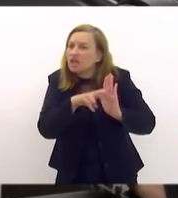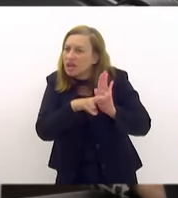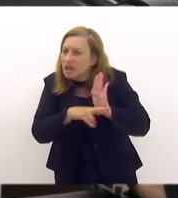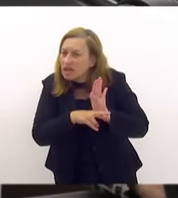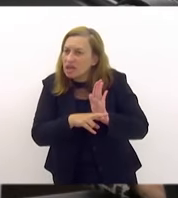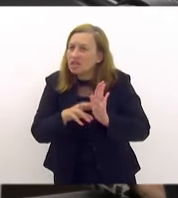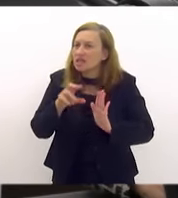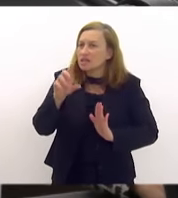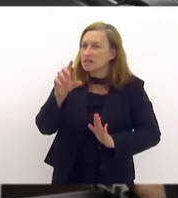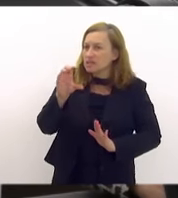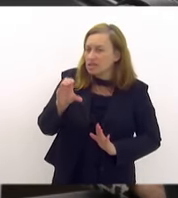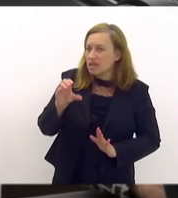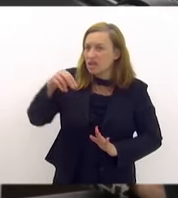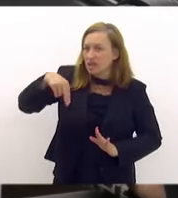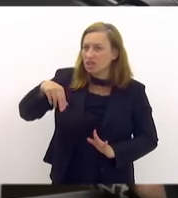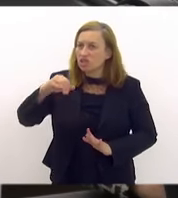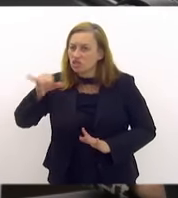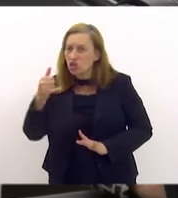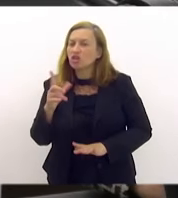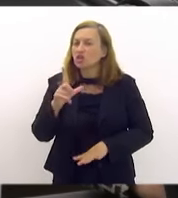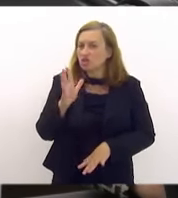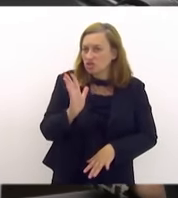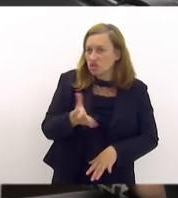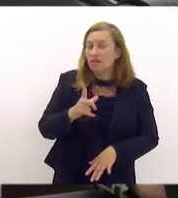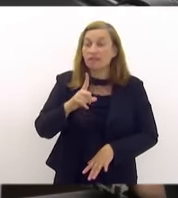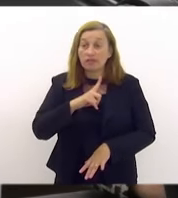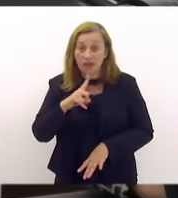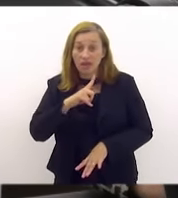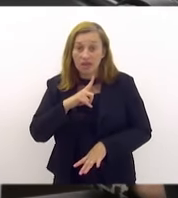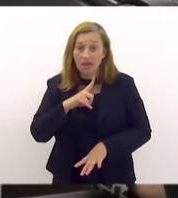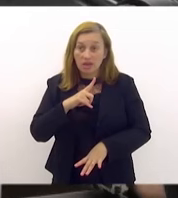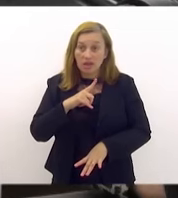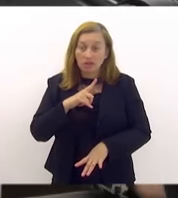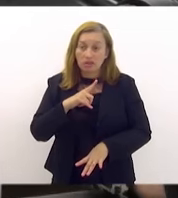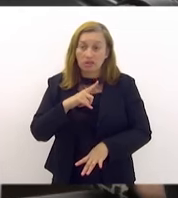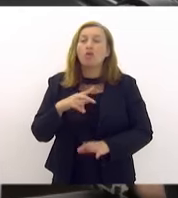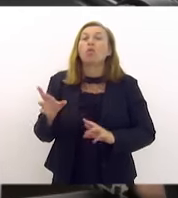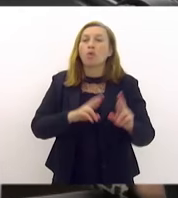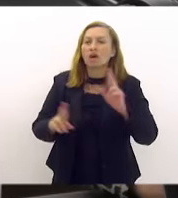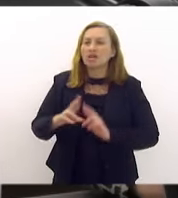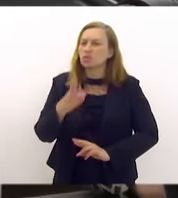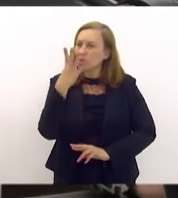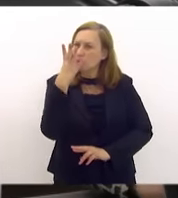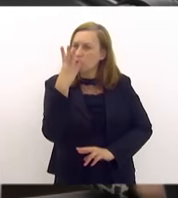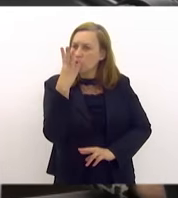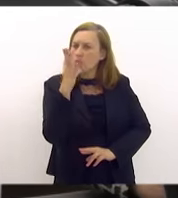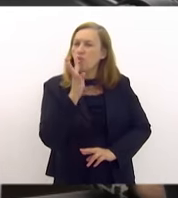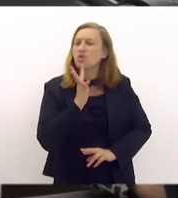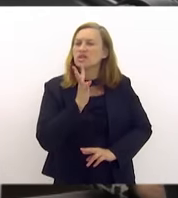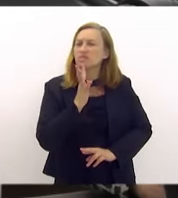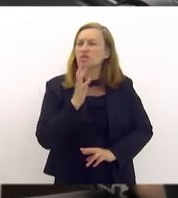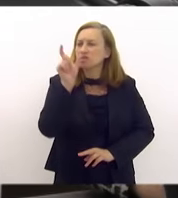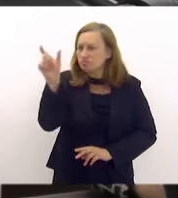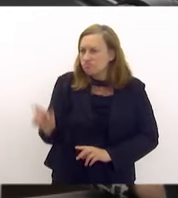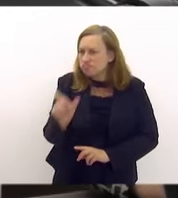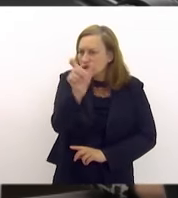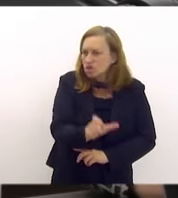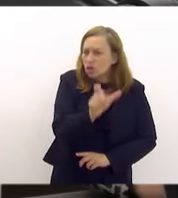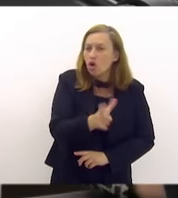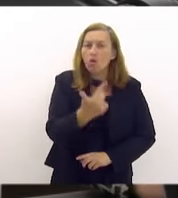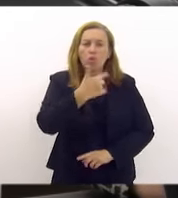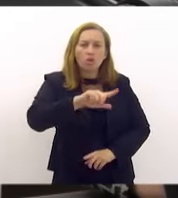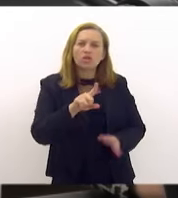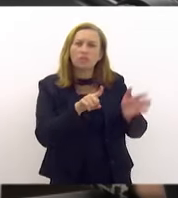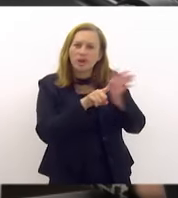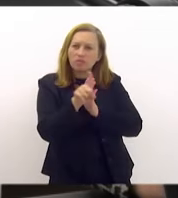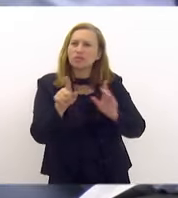CNJ já tem eh estabelecido com relação a reconhecimento de pessoas eh uma outra pergunta que